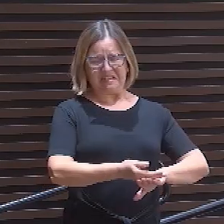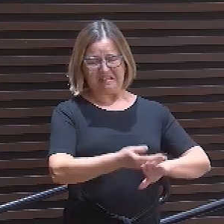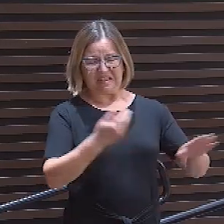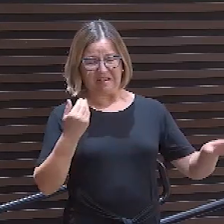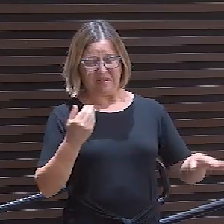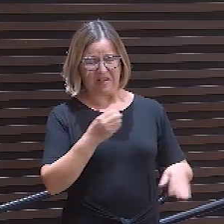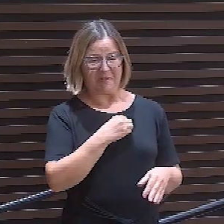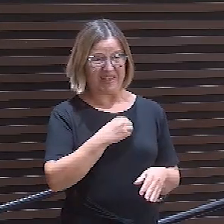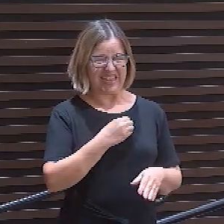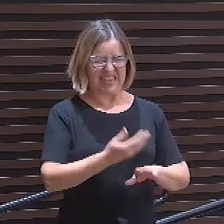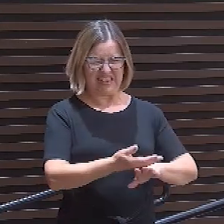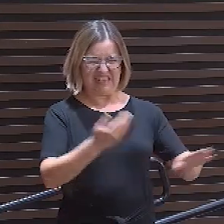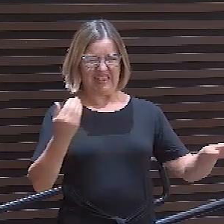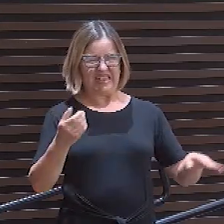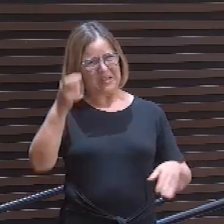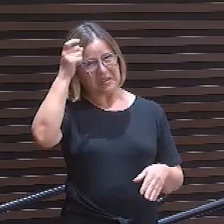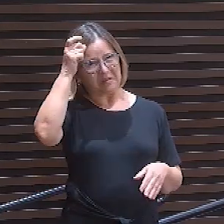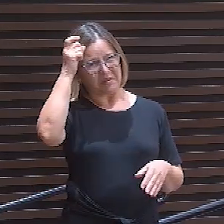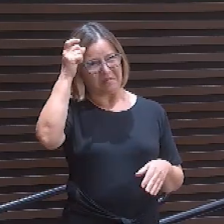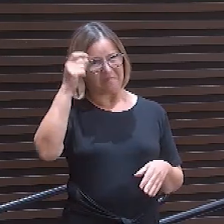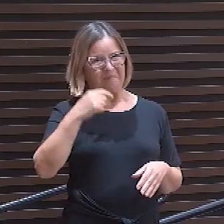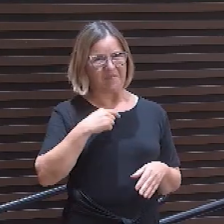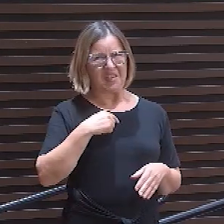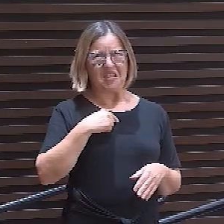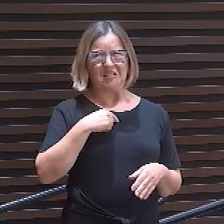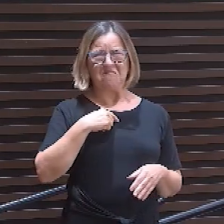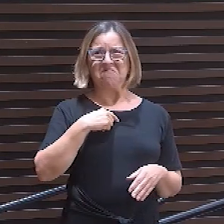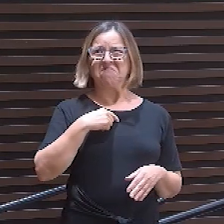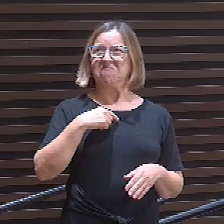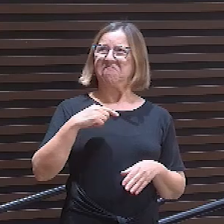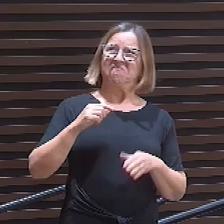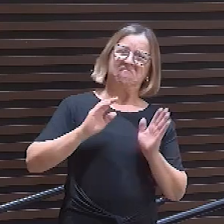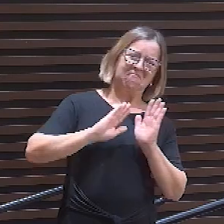com o diabo. Eu não tenho negócio com você.